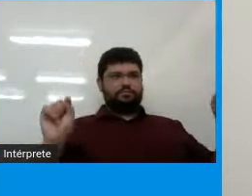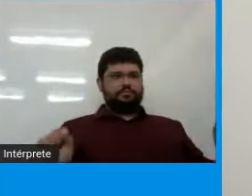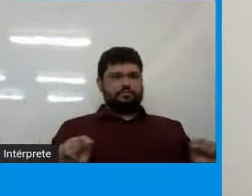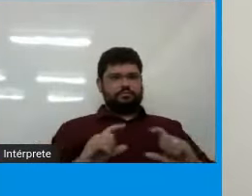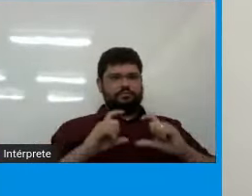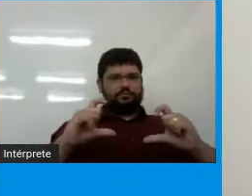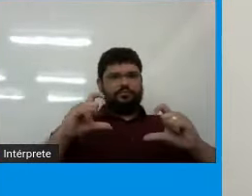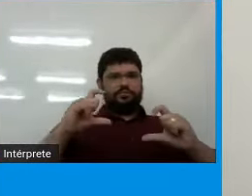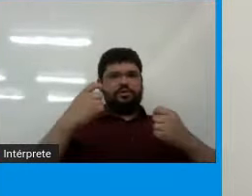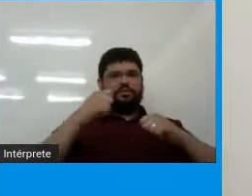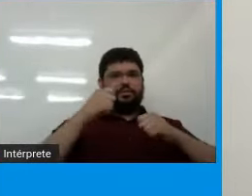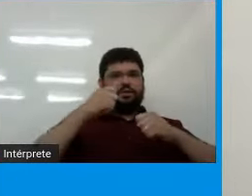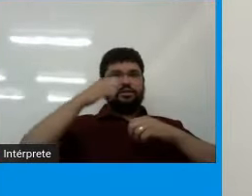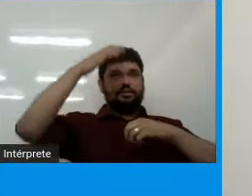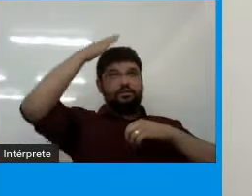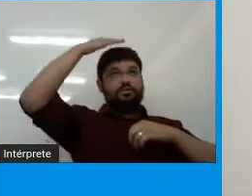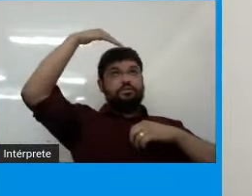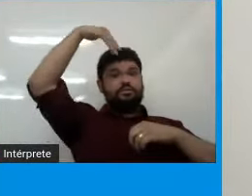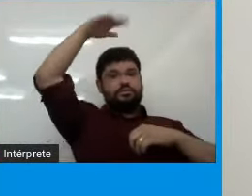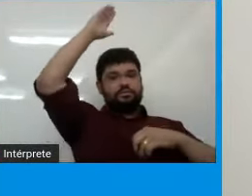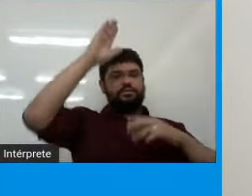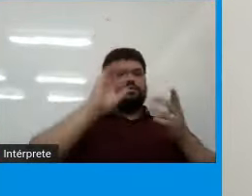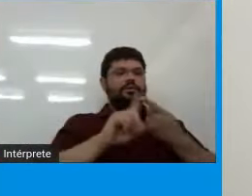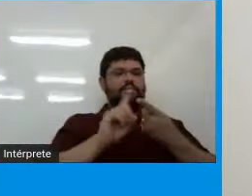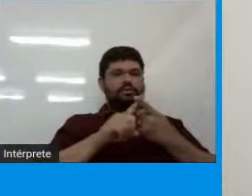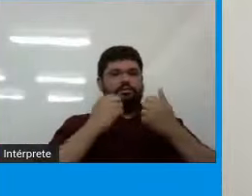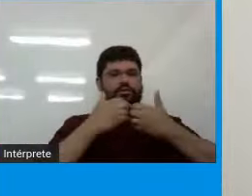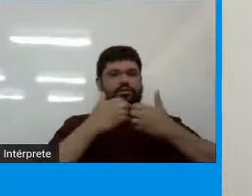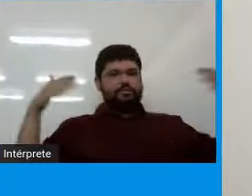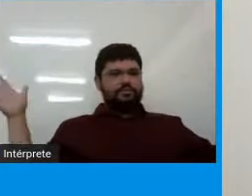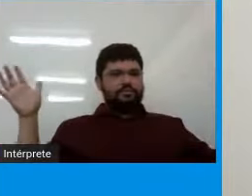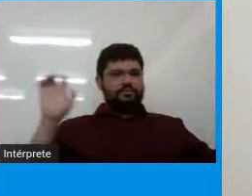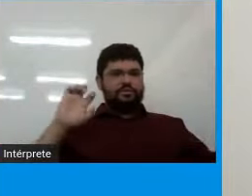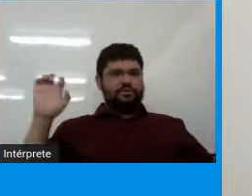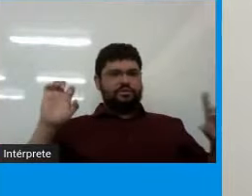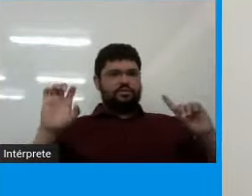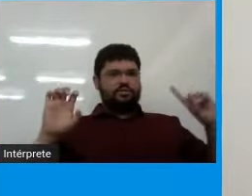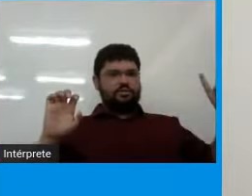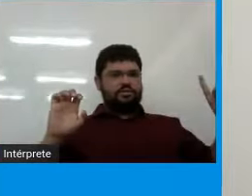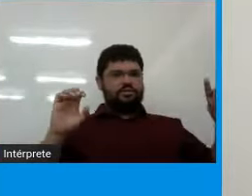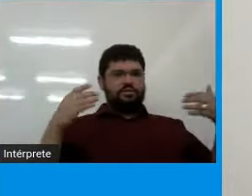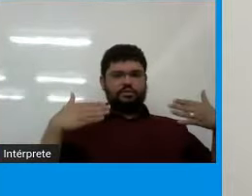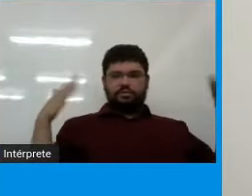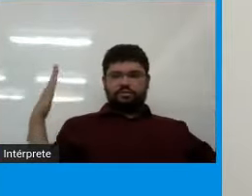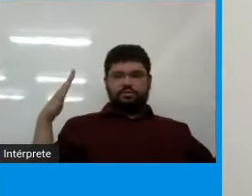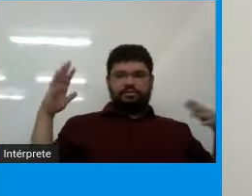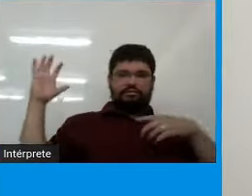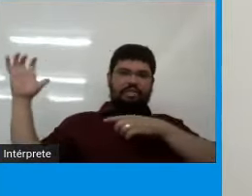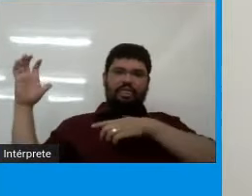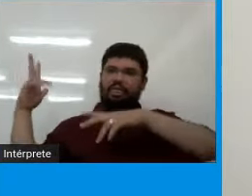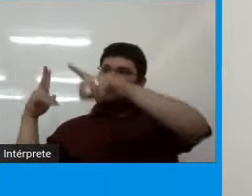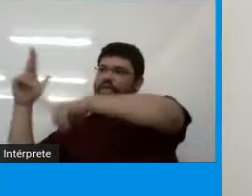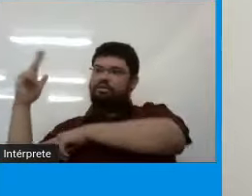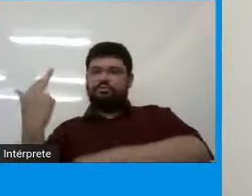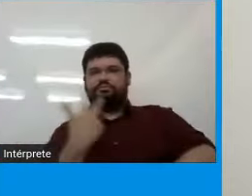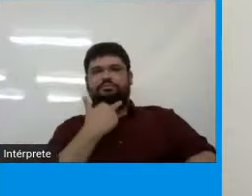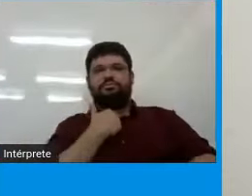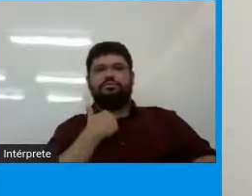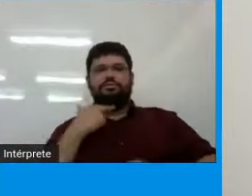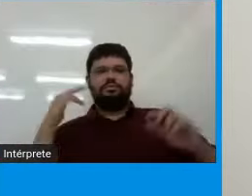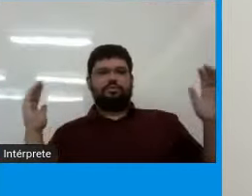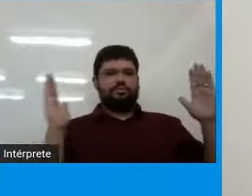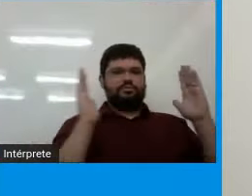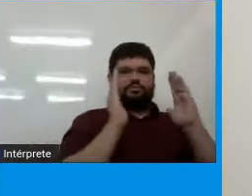da cabeça e que as suas mãos possam ficar livres para gesticular. Mas não descole seus pés do chão, porque isso vai fazer com que a imagem saia de